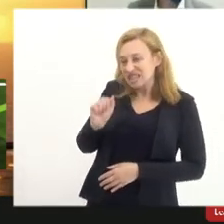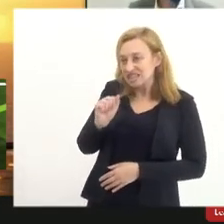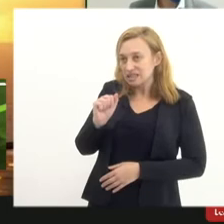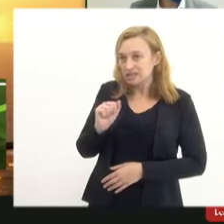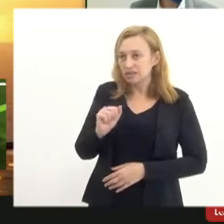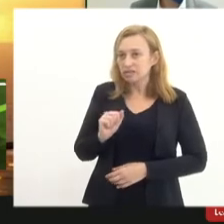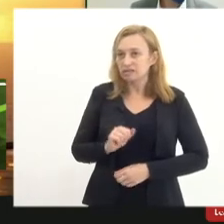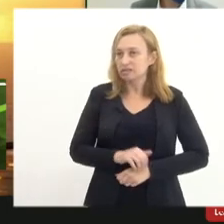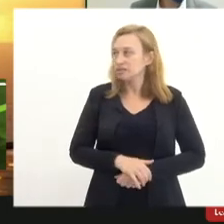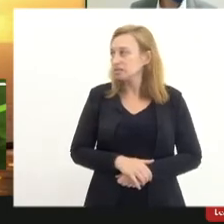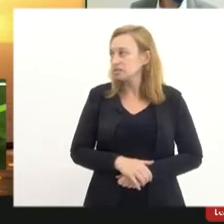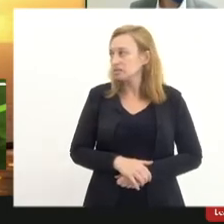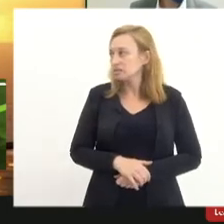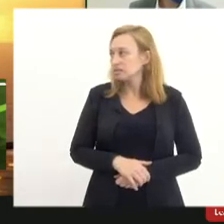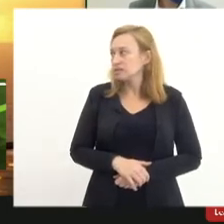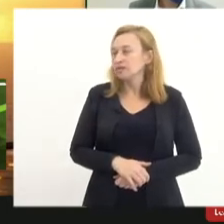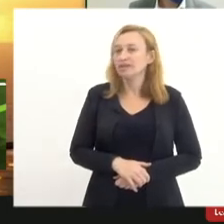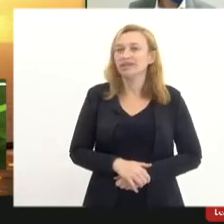eu.